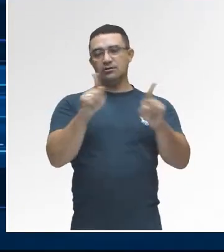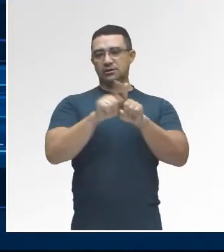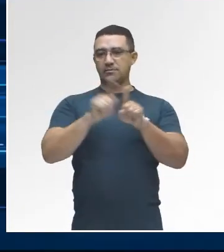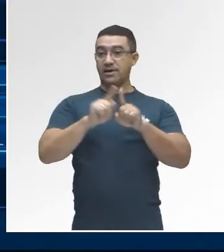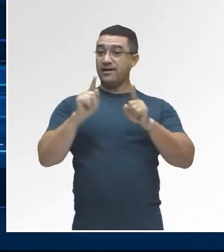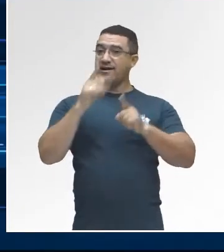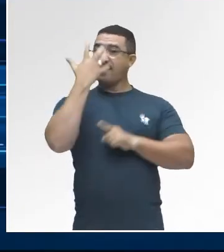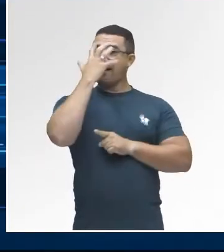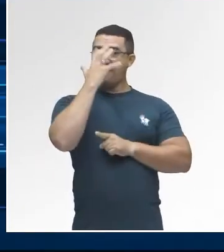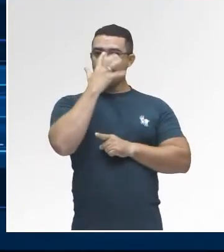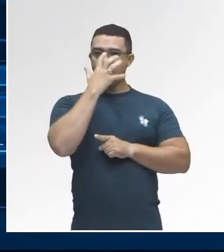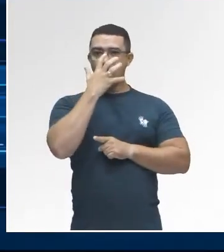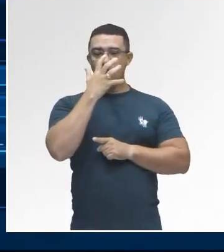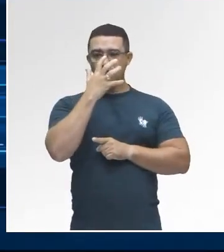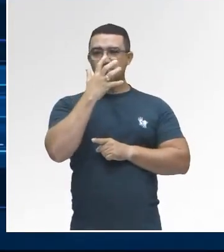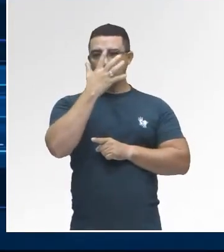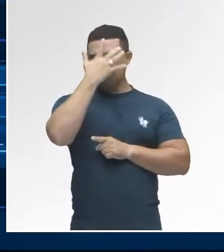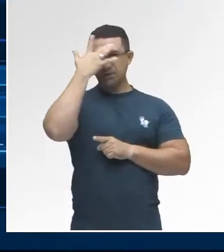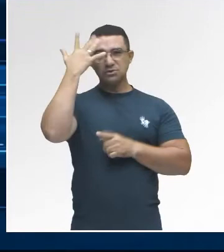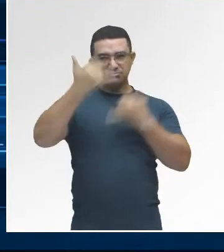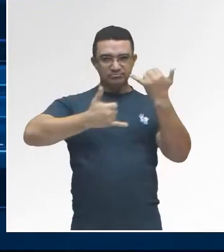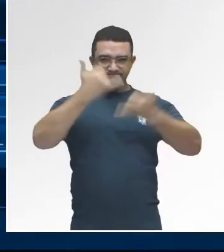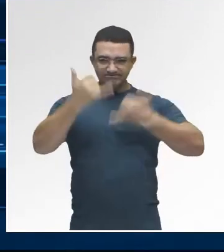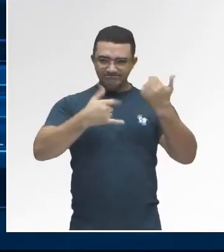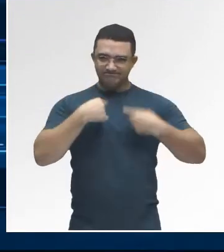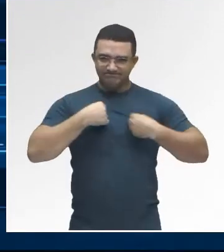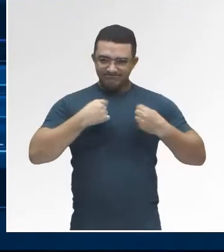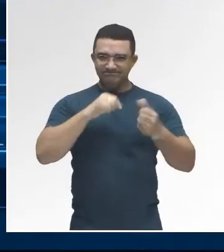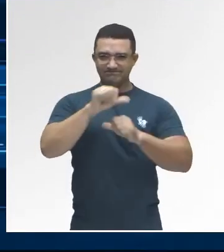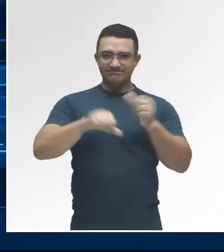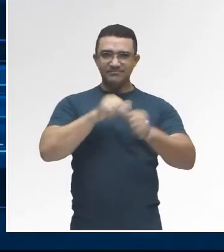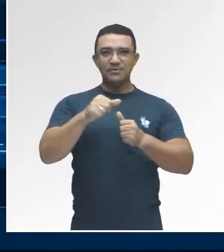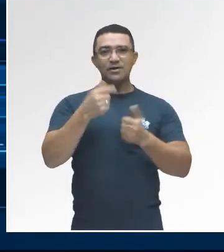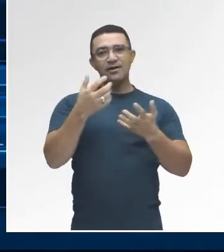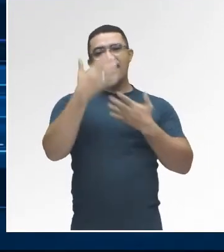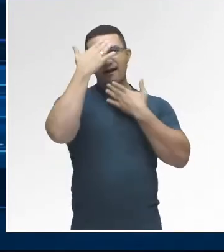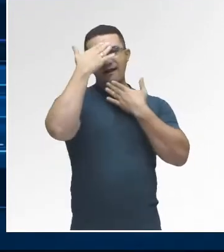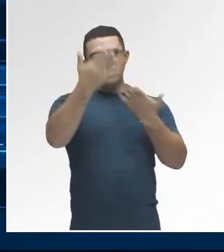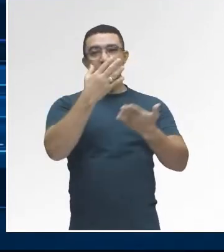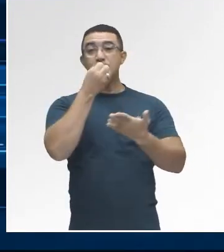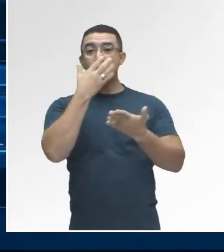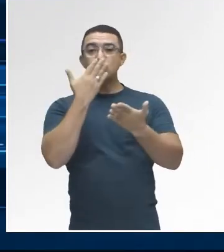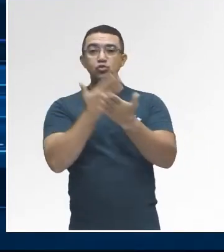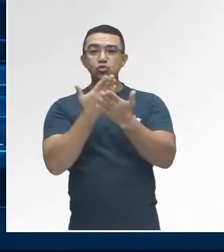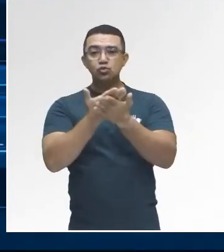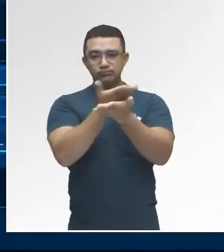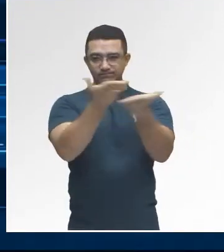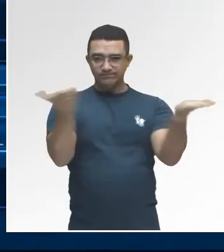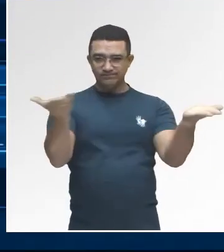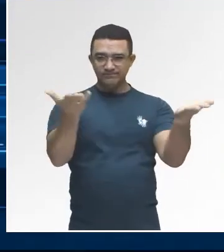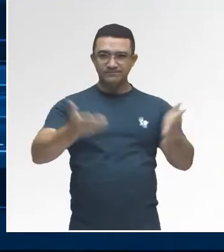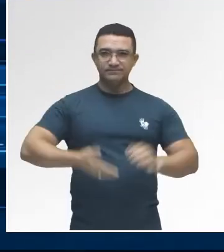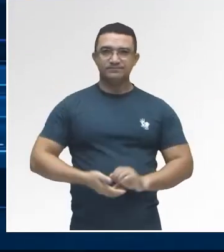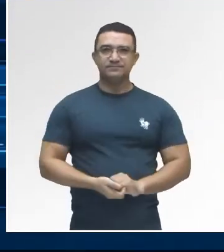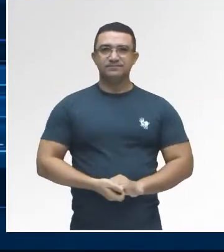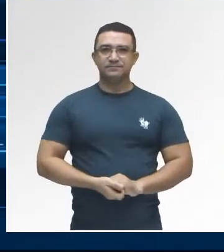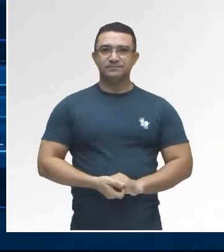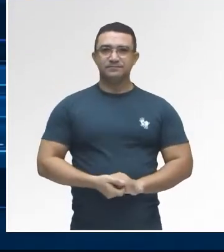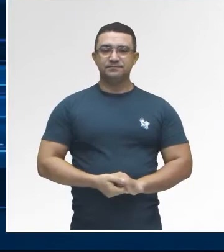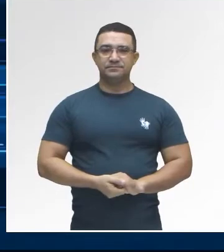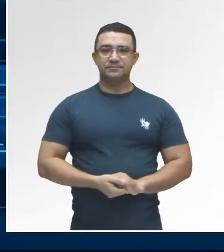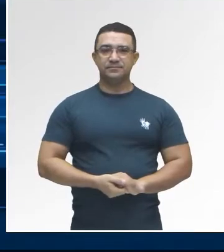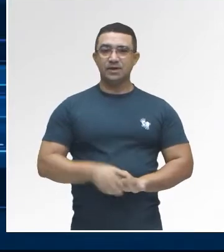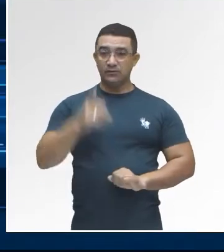se divertir. Que legal. Obrigado, viu, professora Manuela? Obrigada, eu que agradeço. Bom estudo a todos. Bye, bye, gente. Então foi isso, gente.